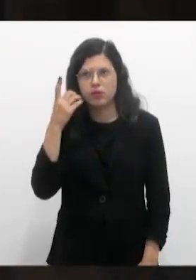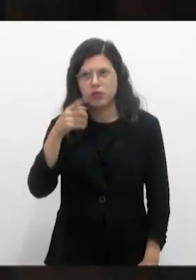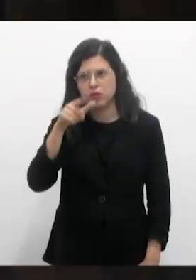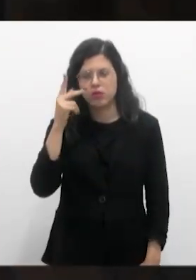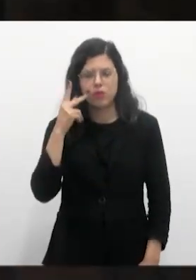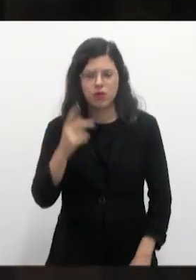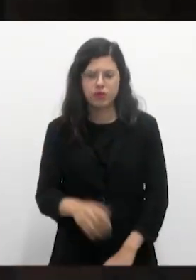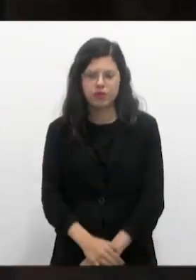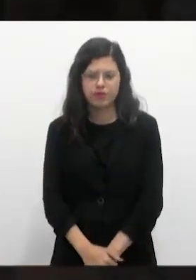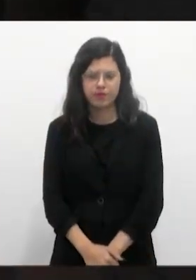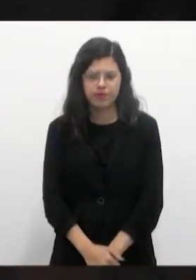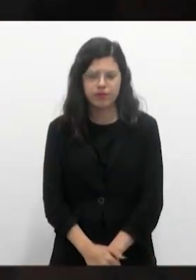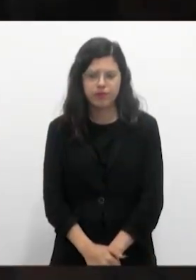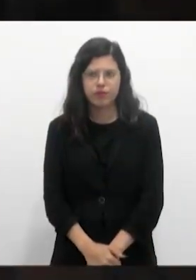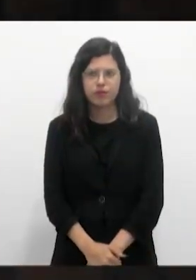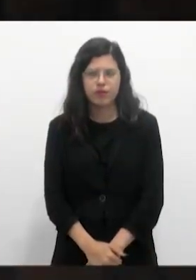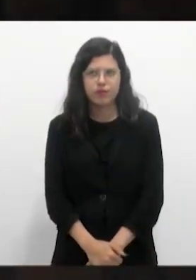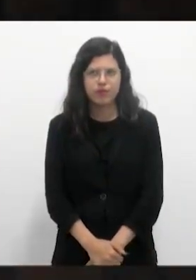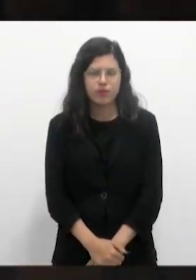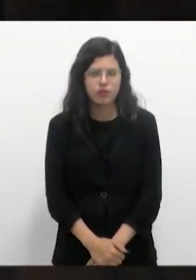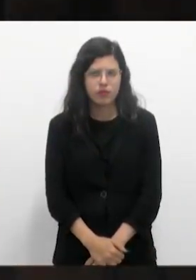Paulo.